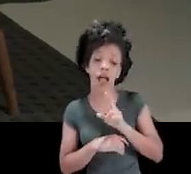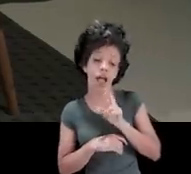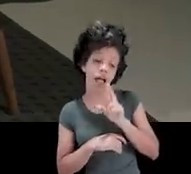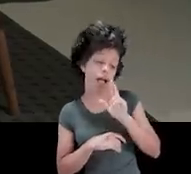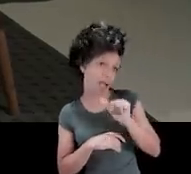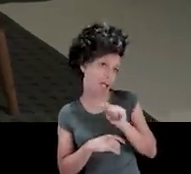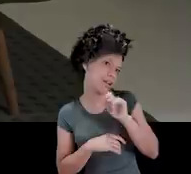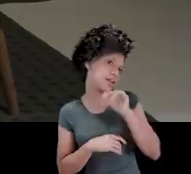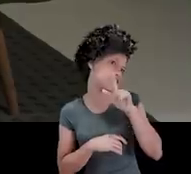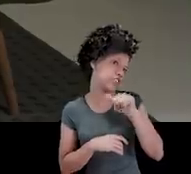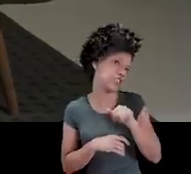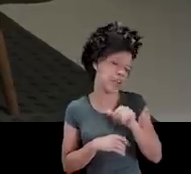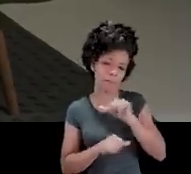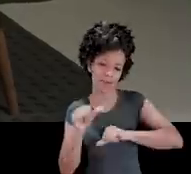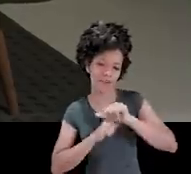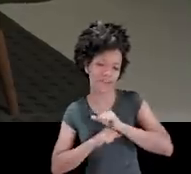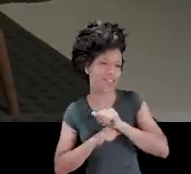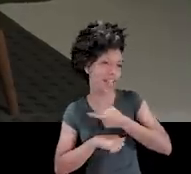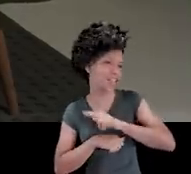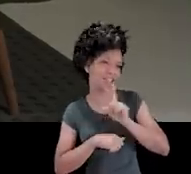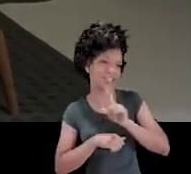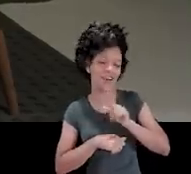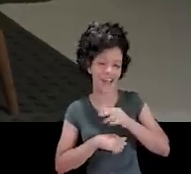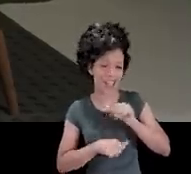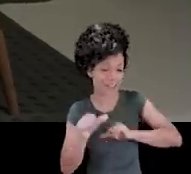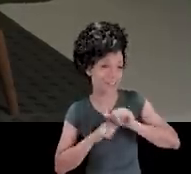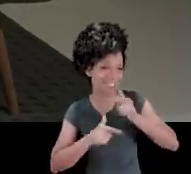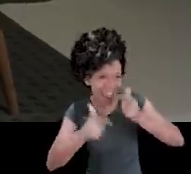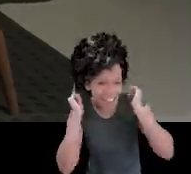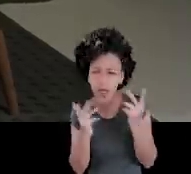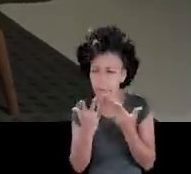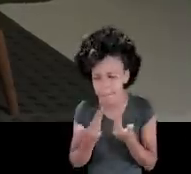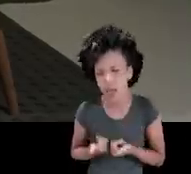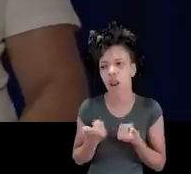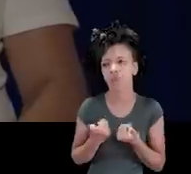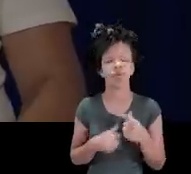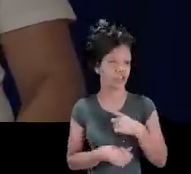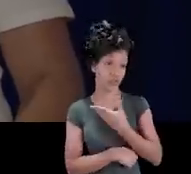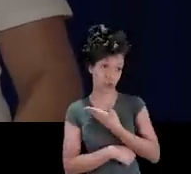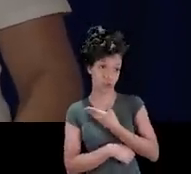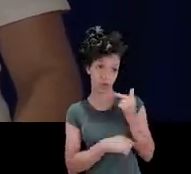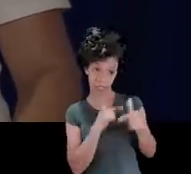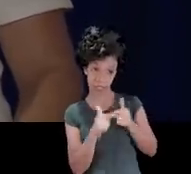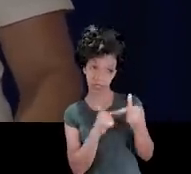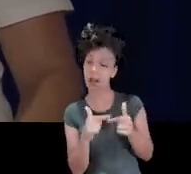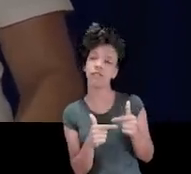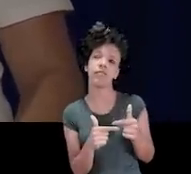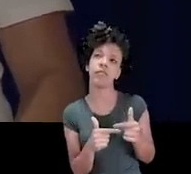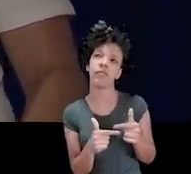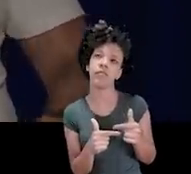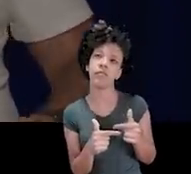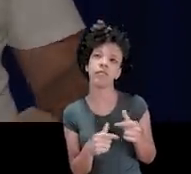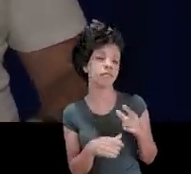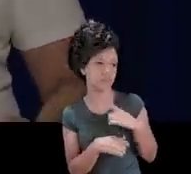pra converter religião, é pra converter em careca. Careca. Vem comigo, vai ficar melhor. Cara, eu tinha um amigo que ele trabalhava na... Eu